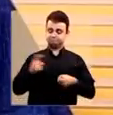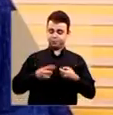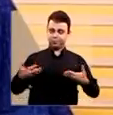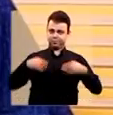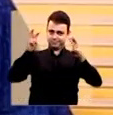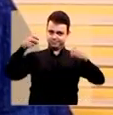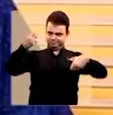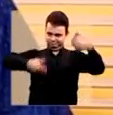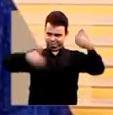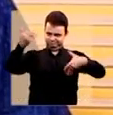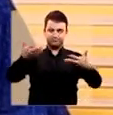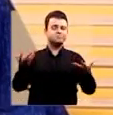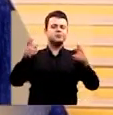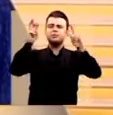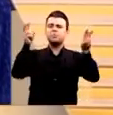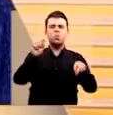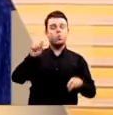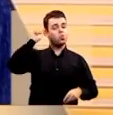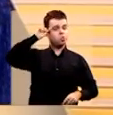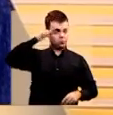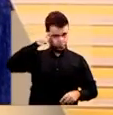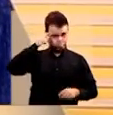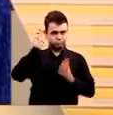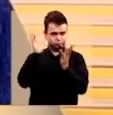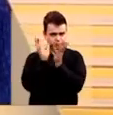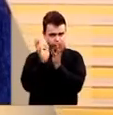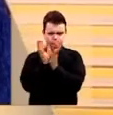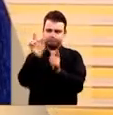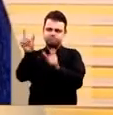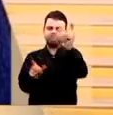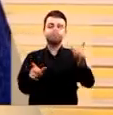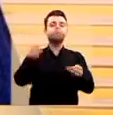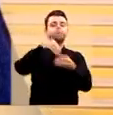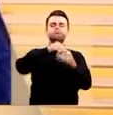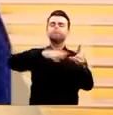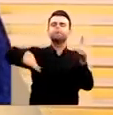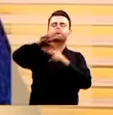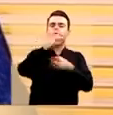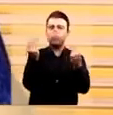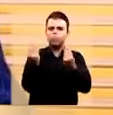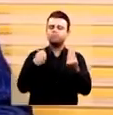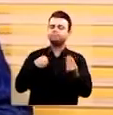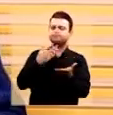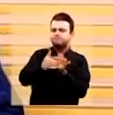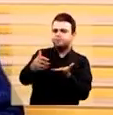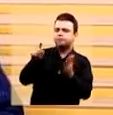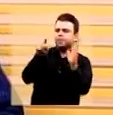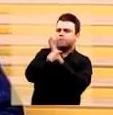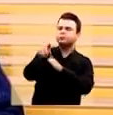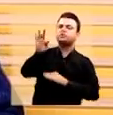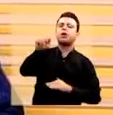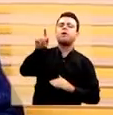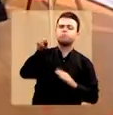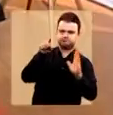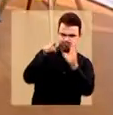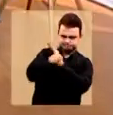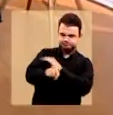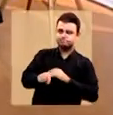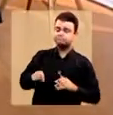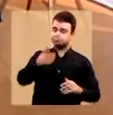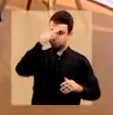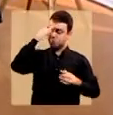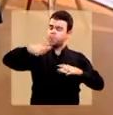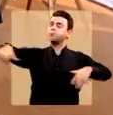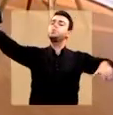E de volta com o Ponto de Vista, hoje discutindo a questão racial, o negro na sociedade. Eu já começo perguntando para o Thiago. Ô